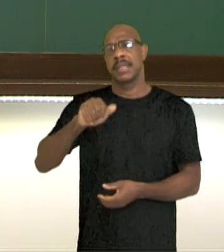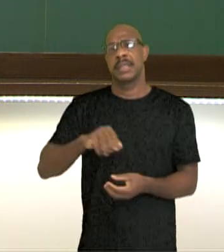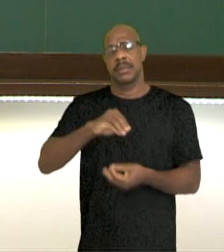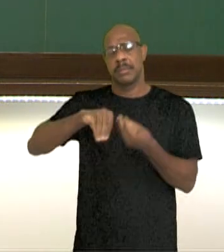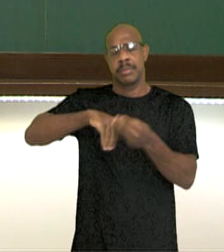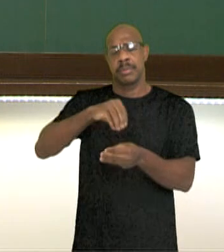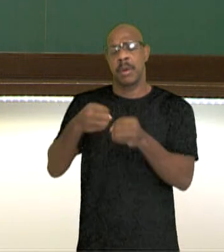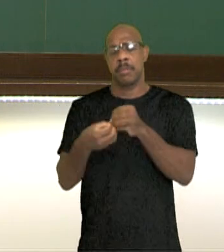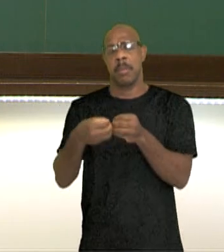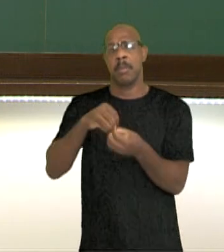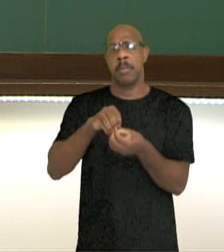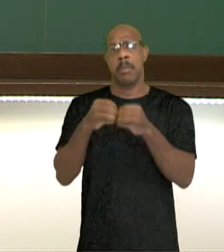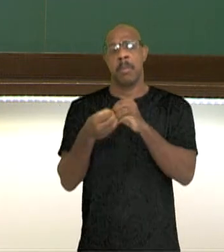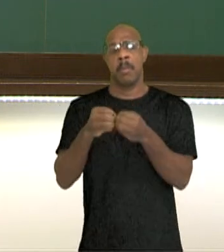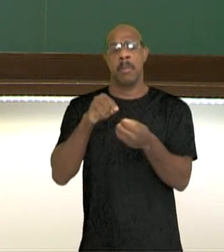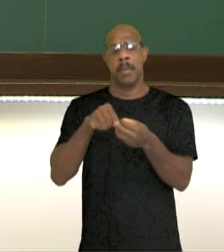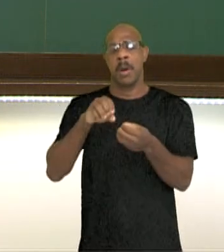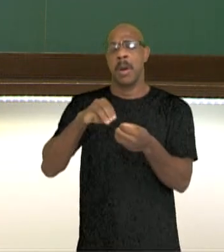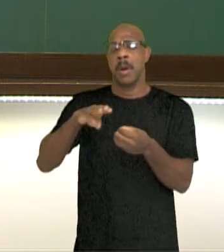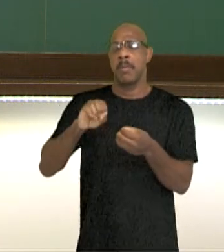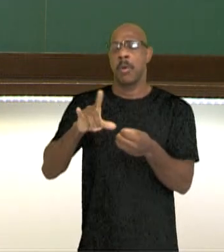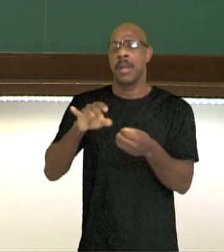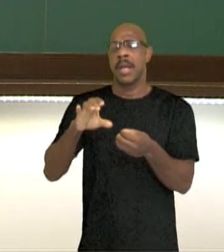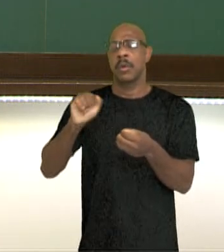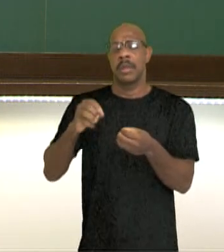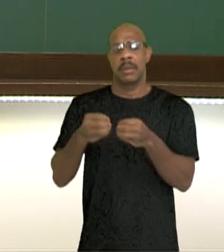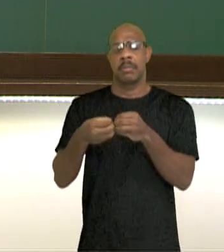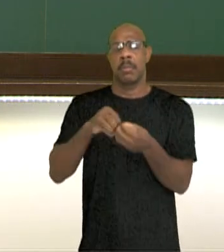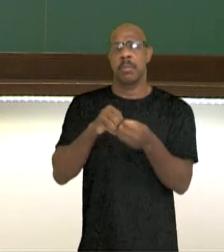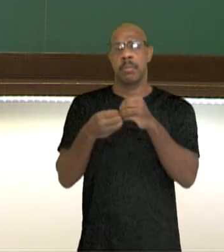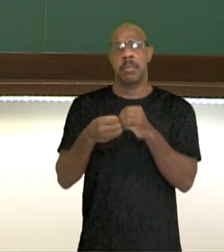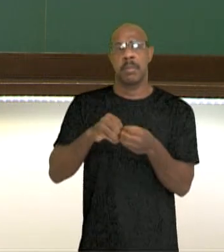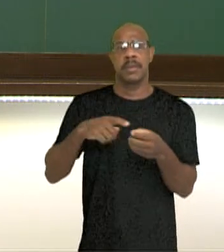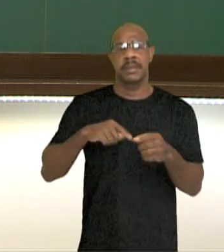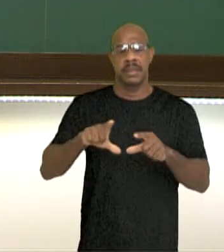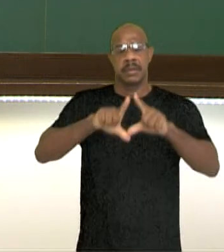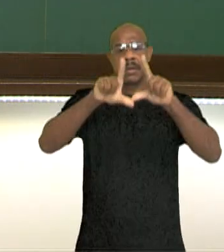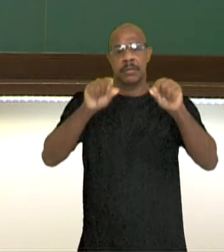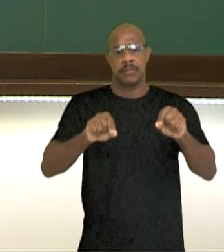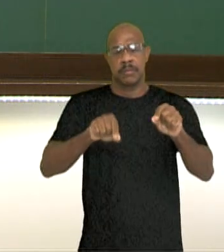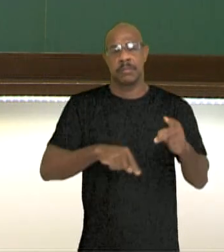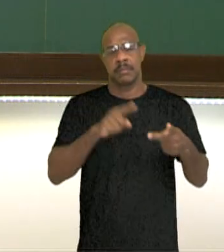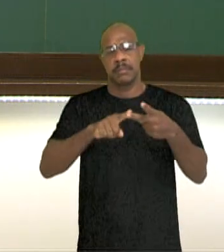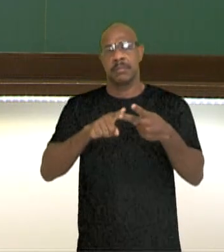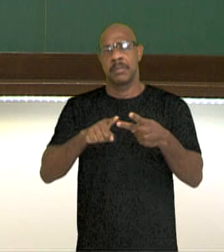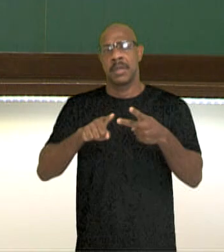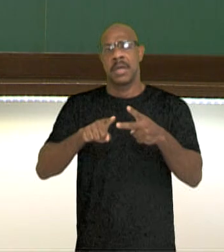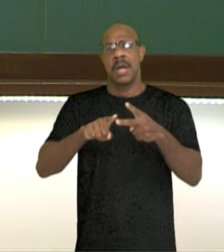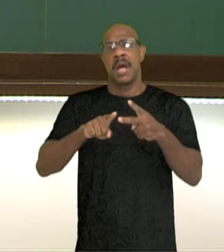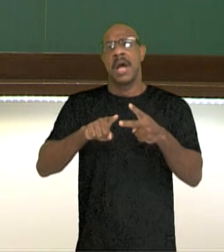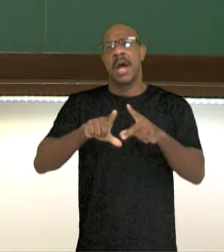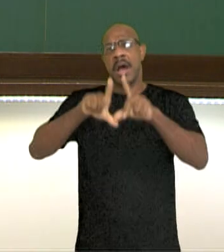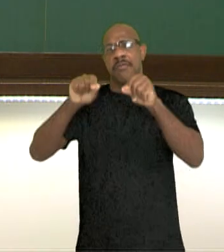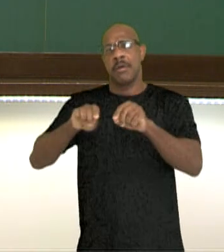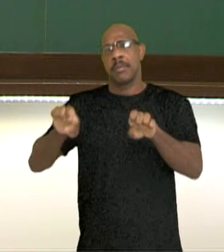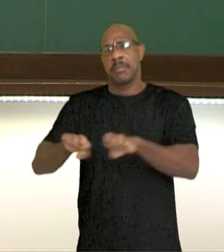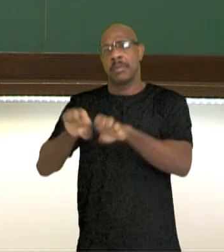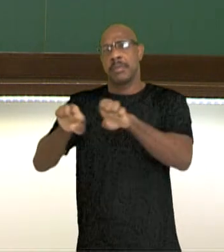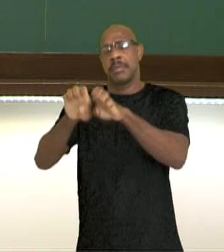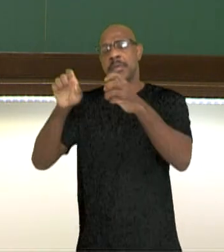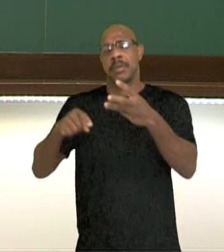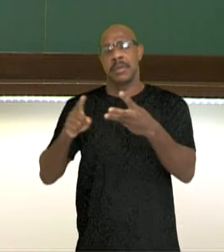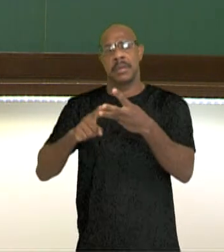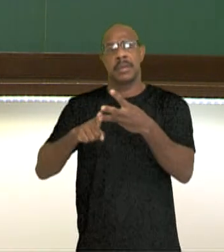essas representações, nós temos a fórmula molecular, a fórmula estrutural e a fórmula